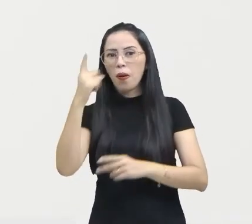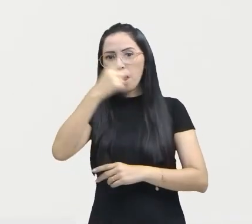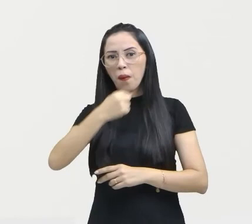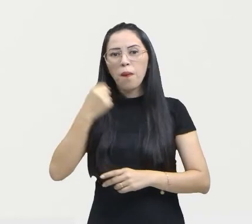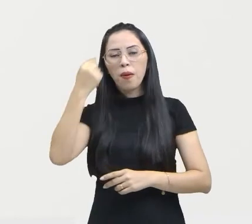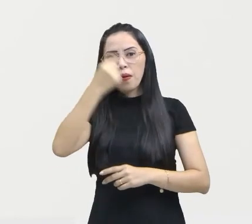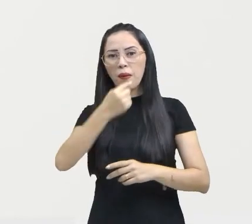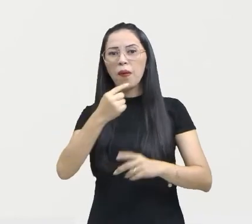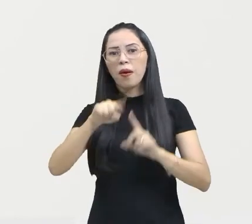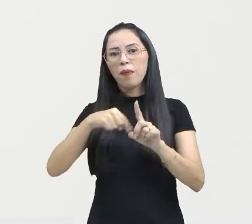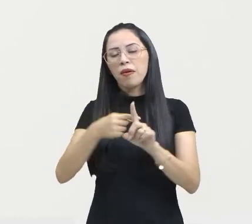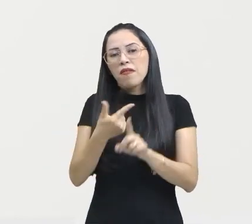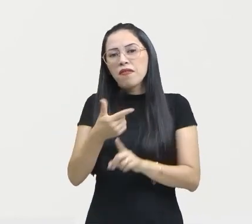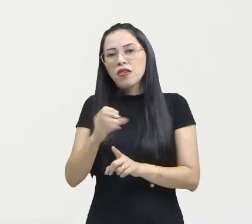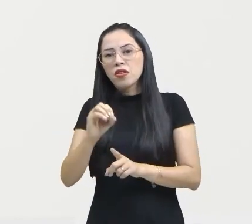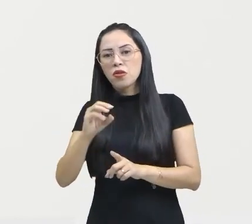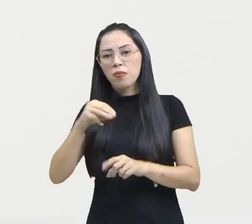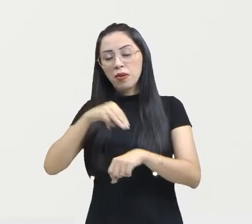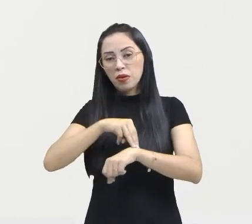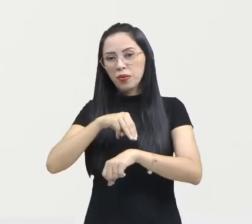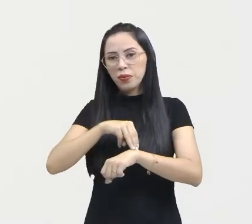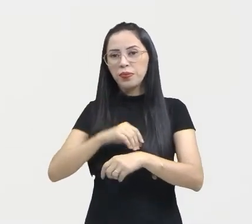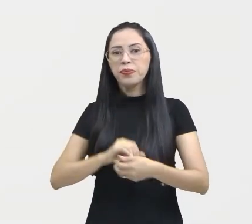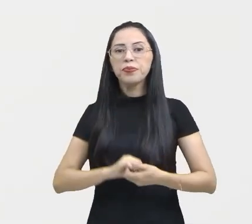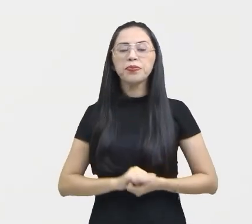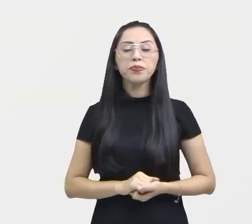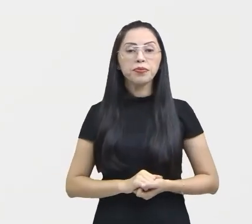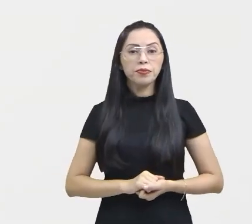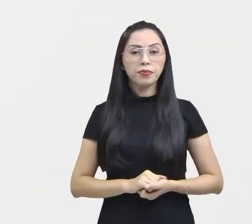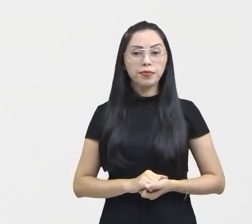20. Muito bem.